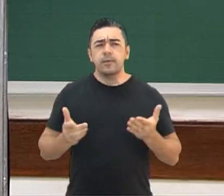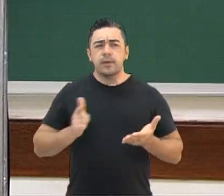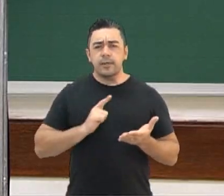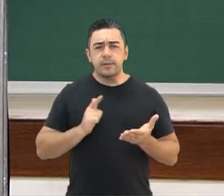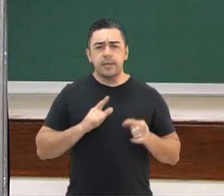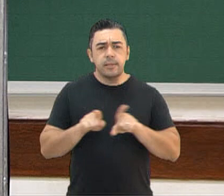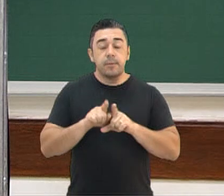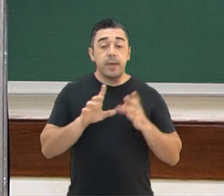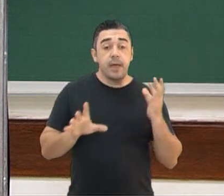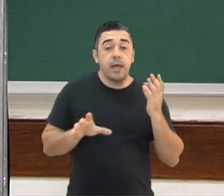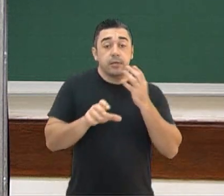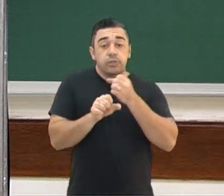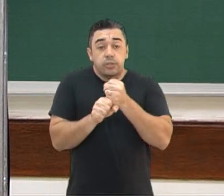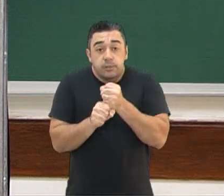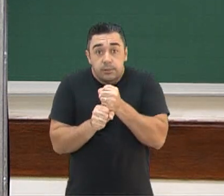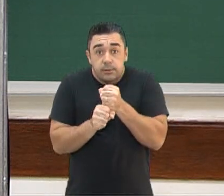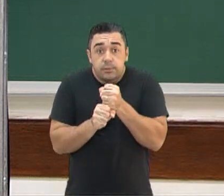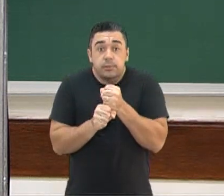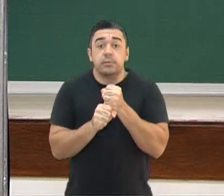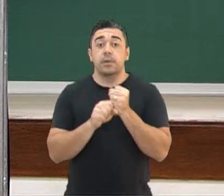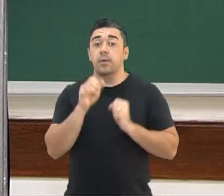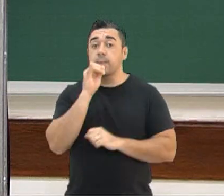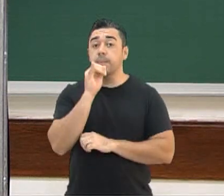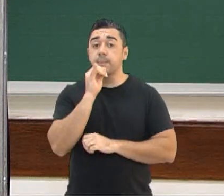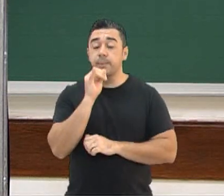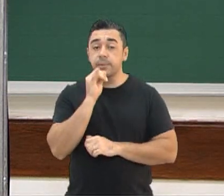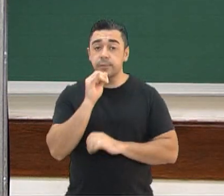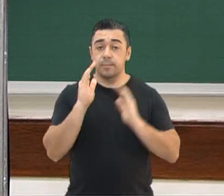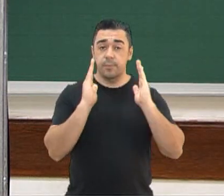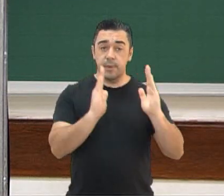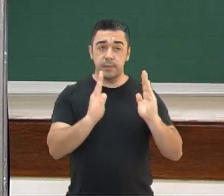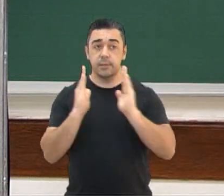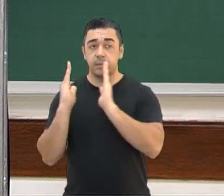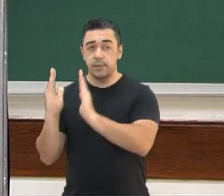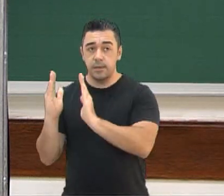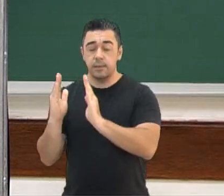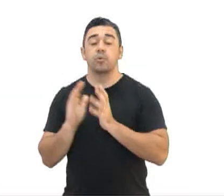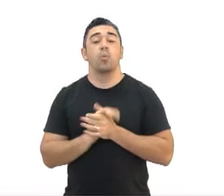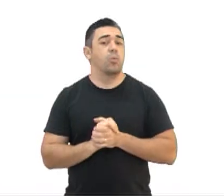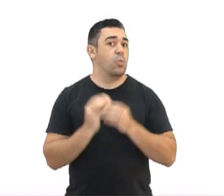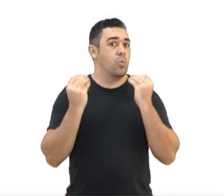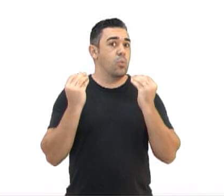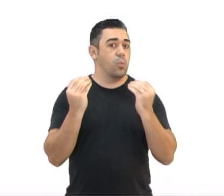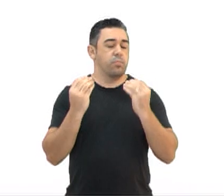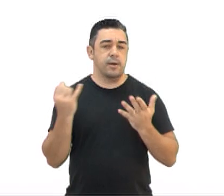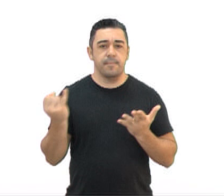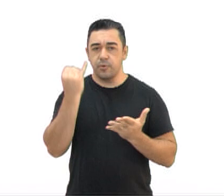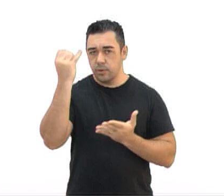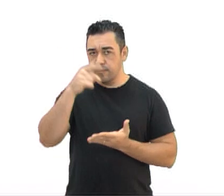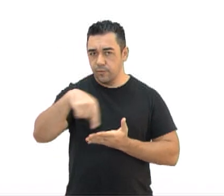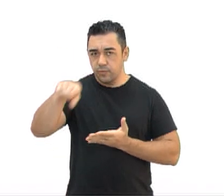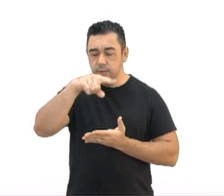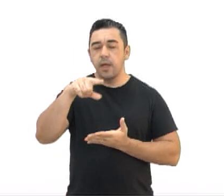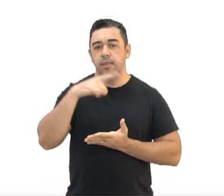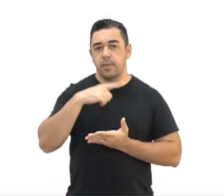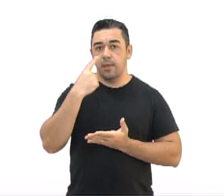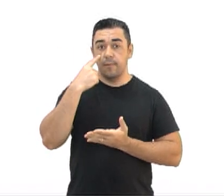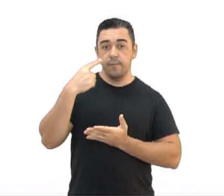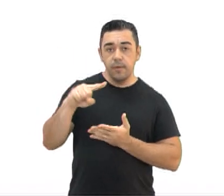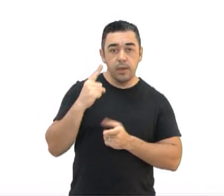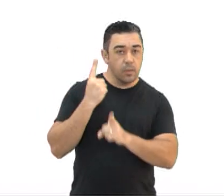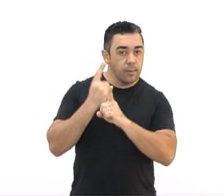sobre adição de matrizes, tá? Na adição de matrizes, o que é uma coisa muito importante que vocês têm que analisar antes de